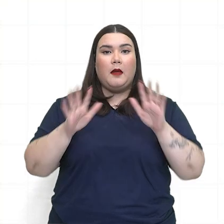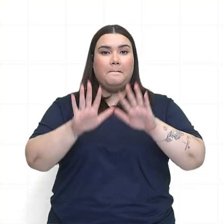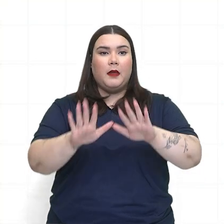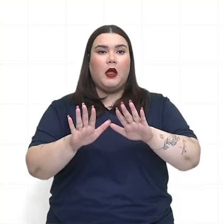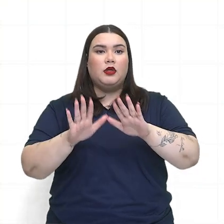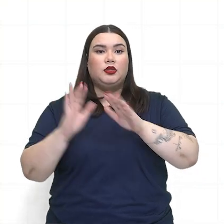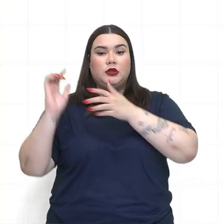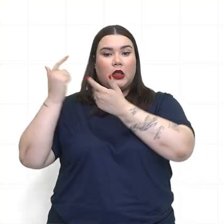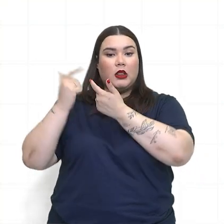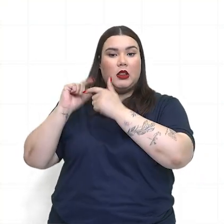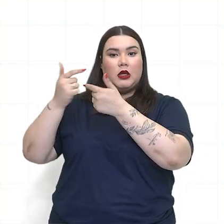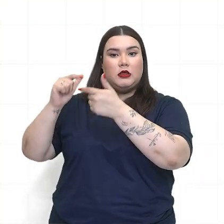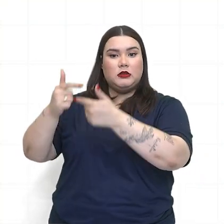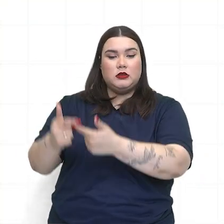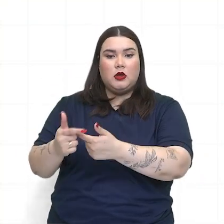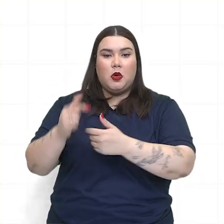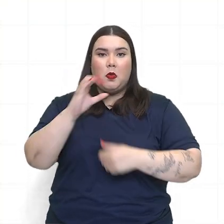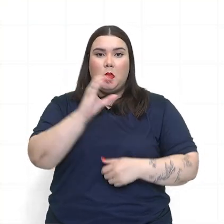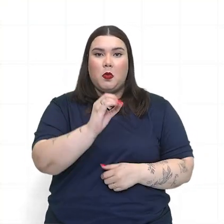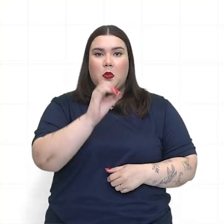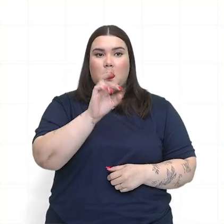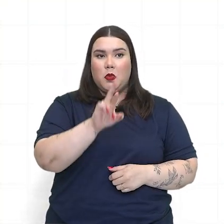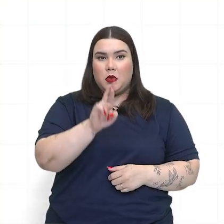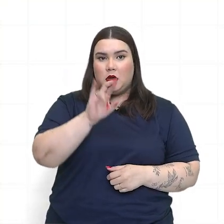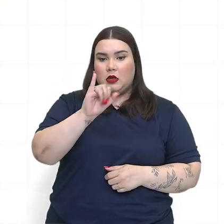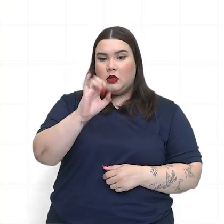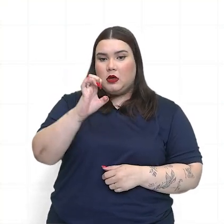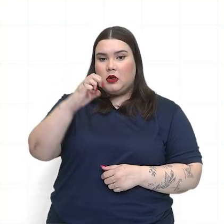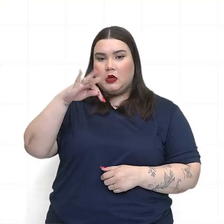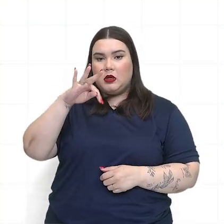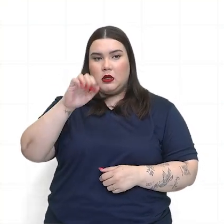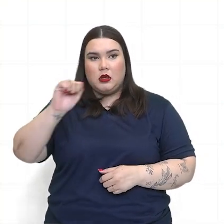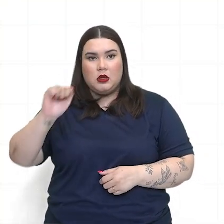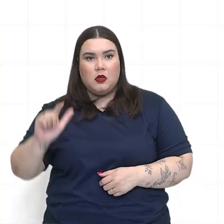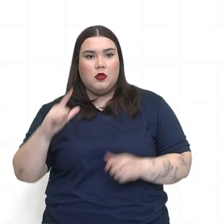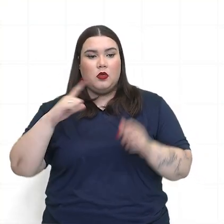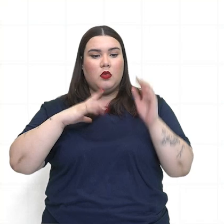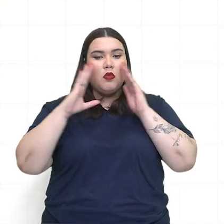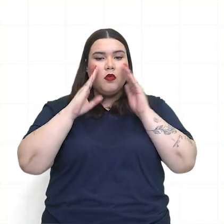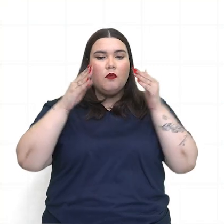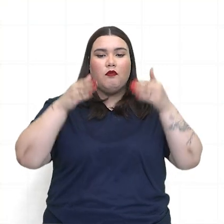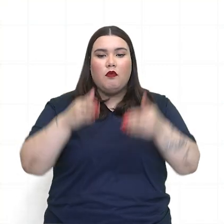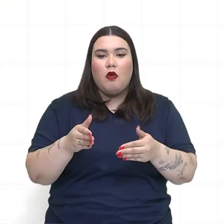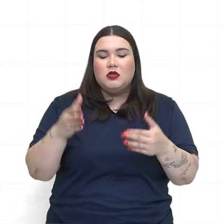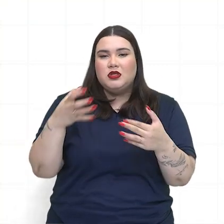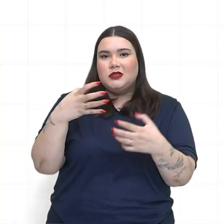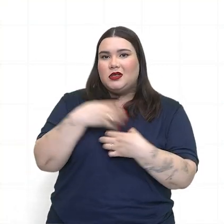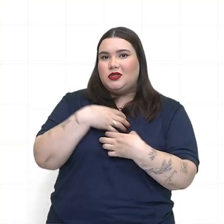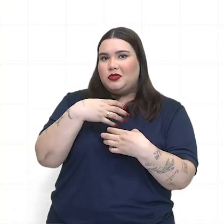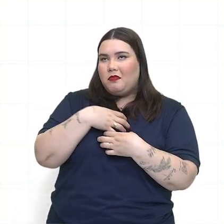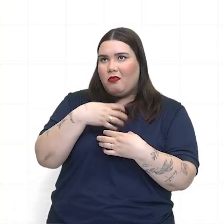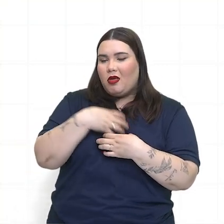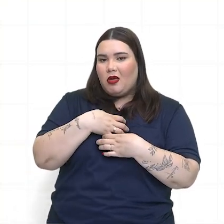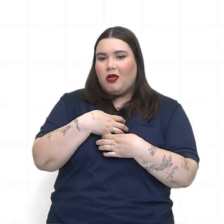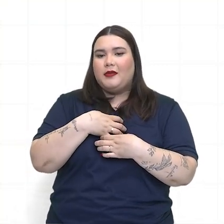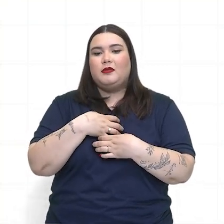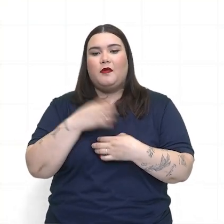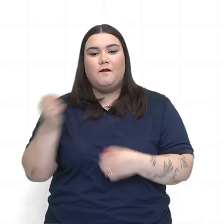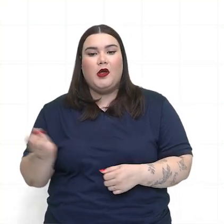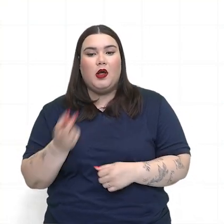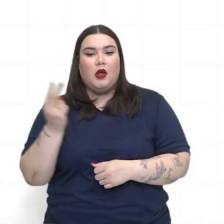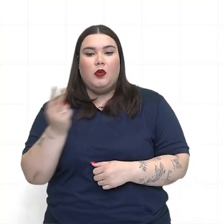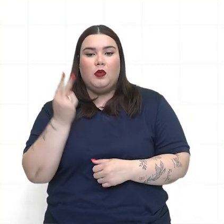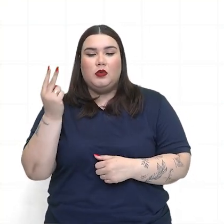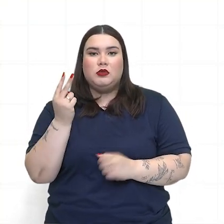Nas tradições orientais, se trabalha muito um lado intuitivo. Se